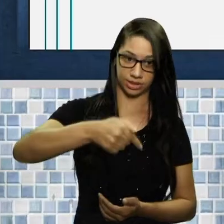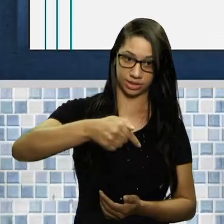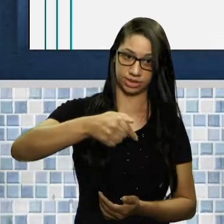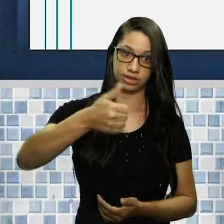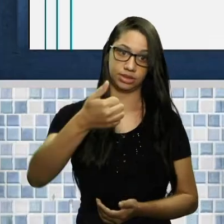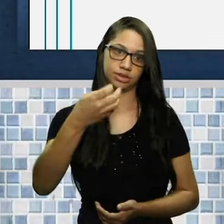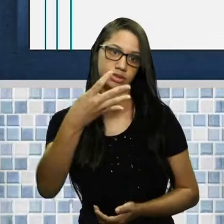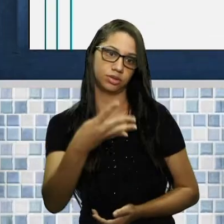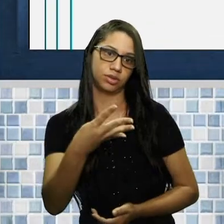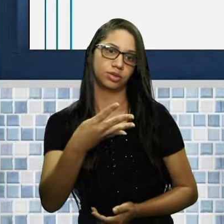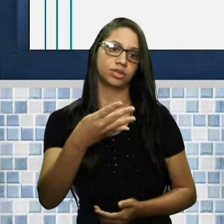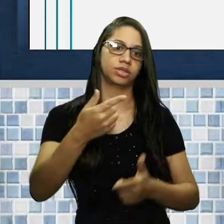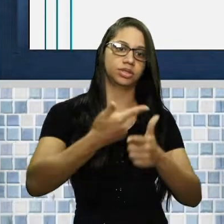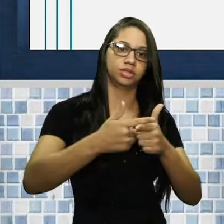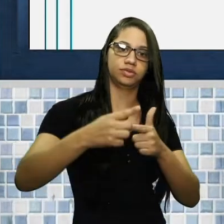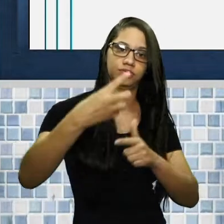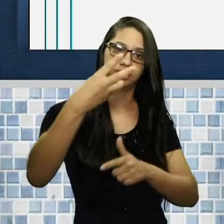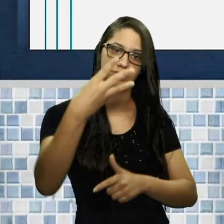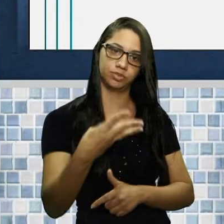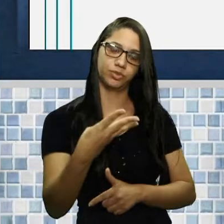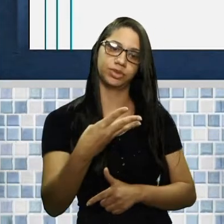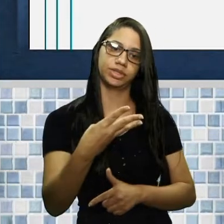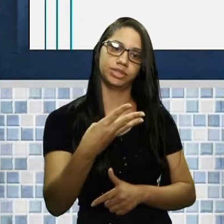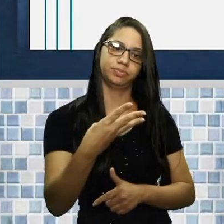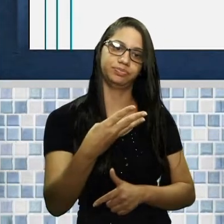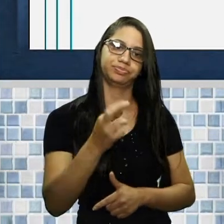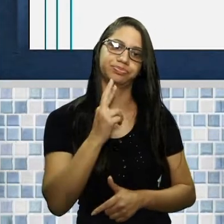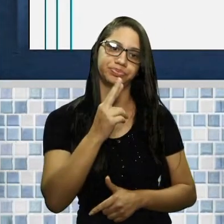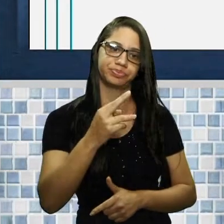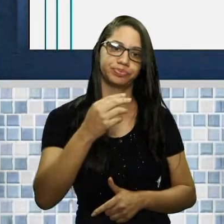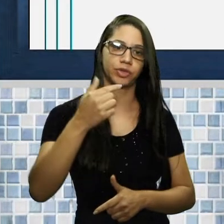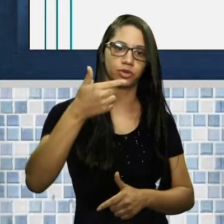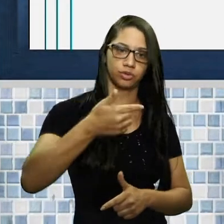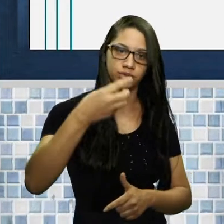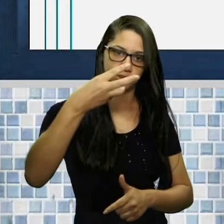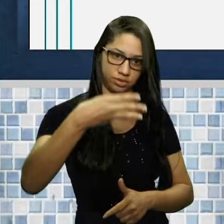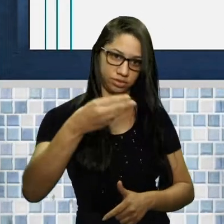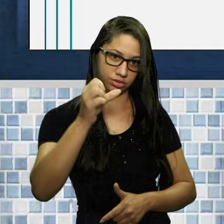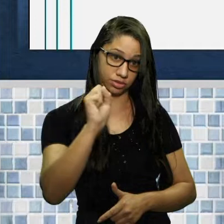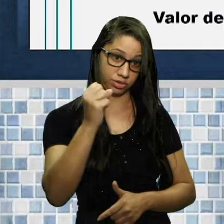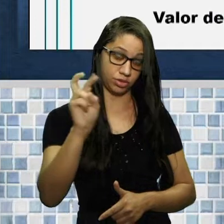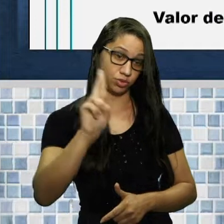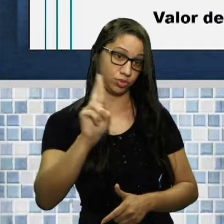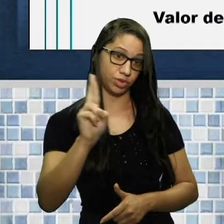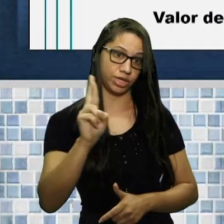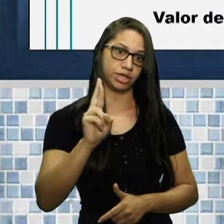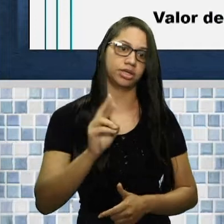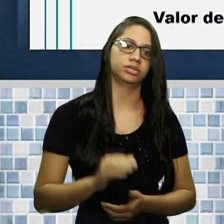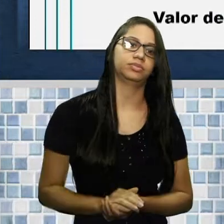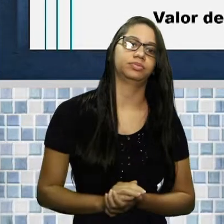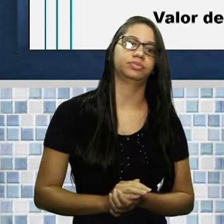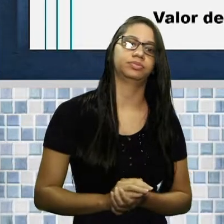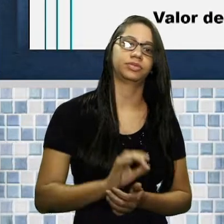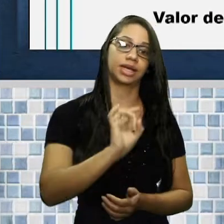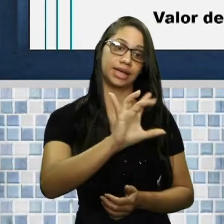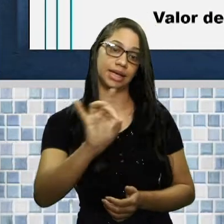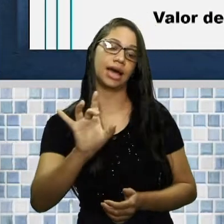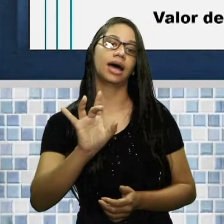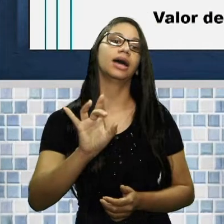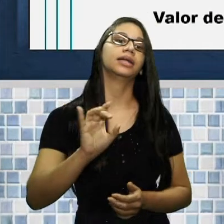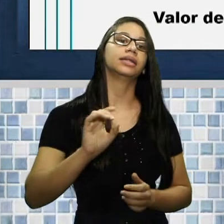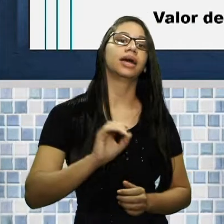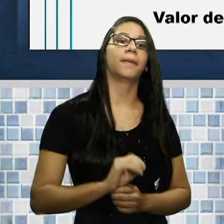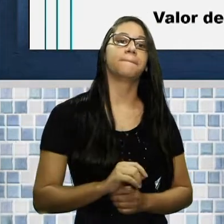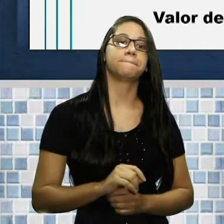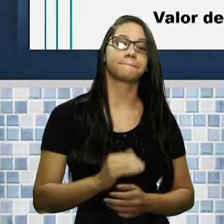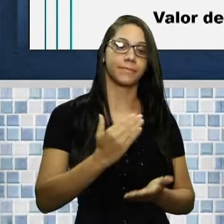714 e dividir por 3 e encontramos R$ 238,00. Então, está ali, ó, o valor de cada